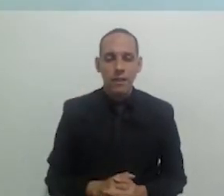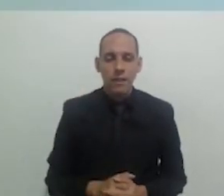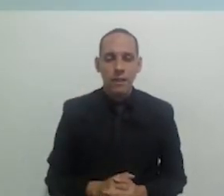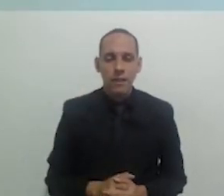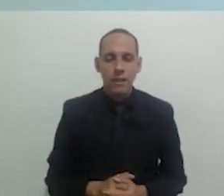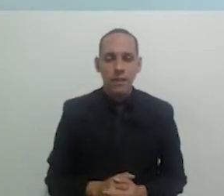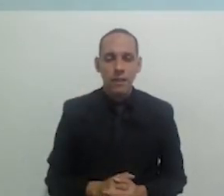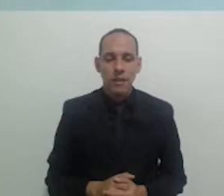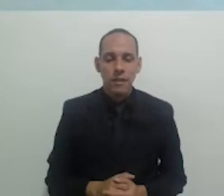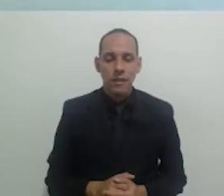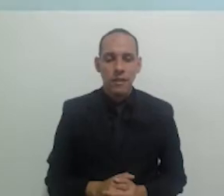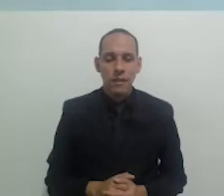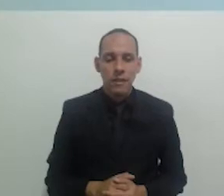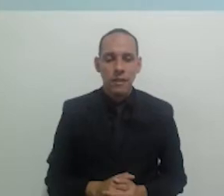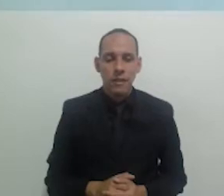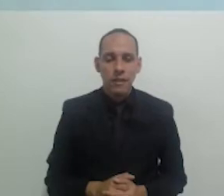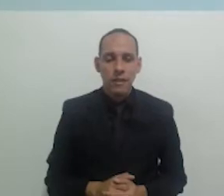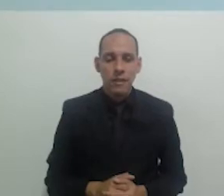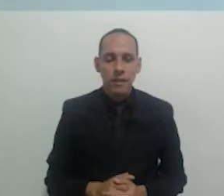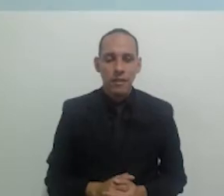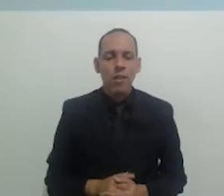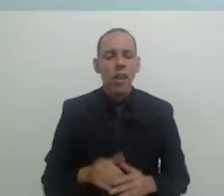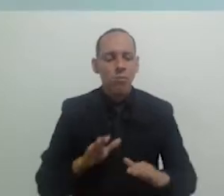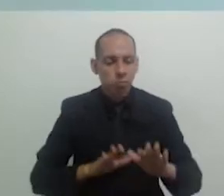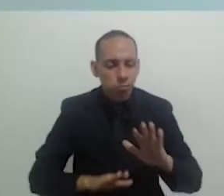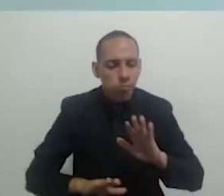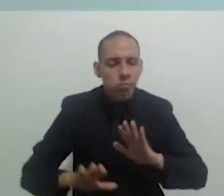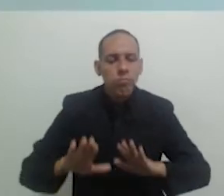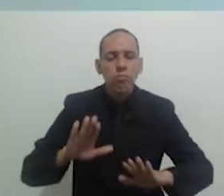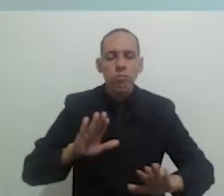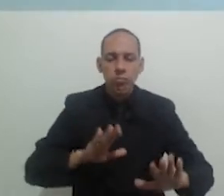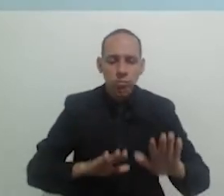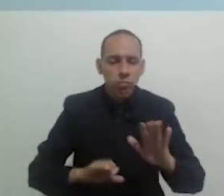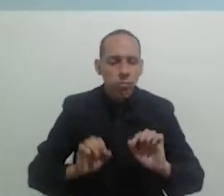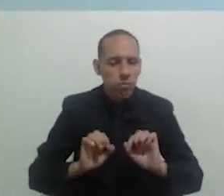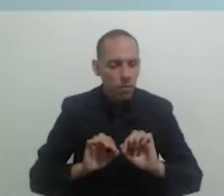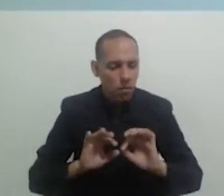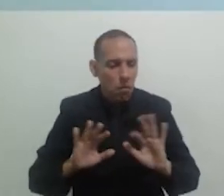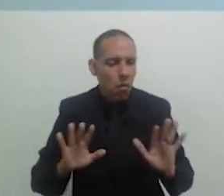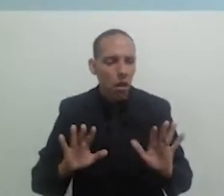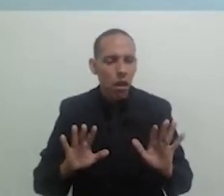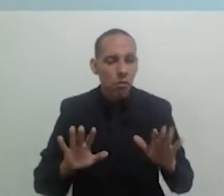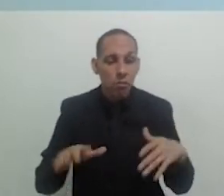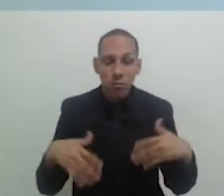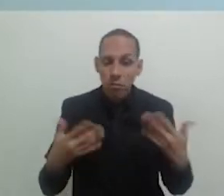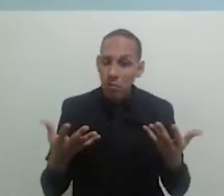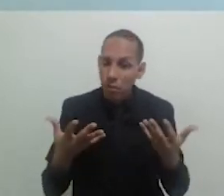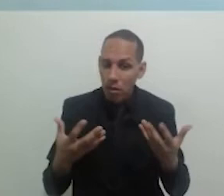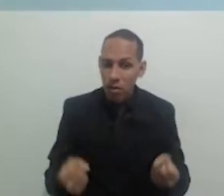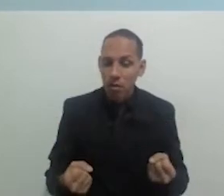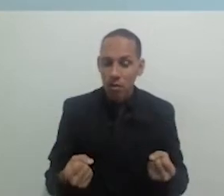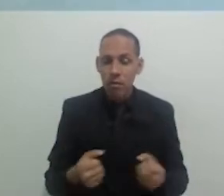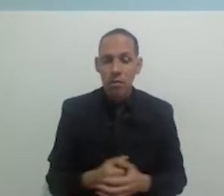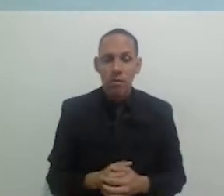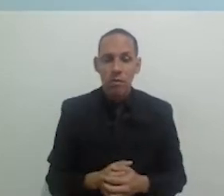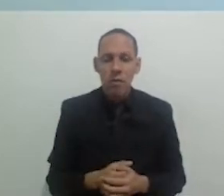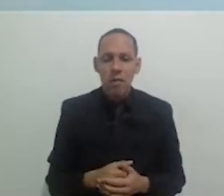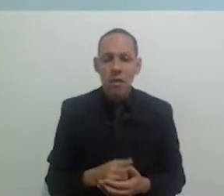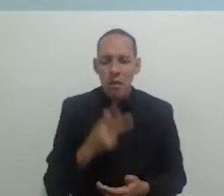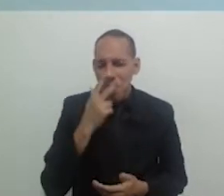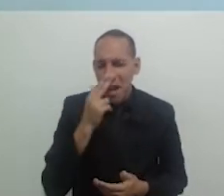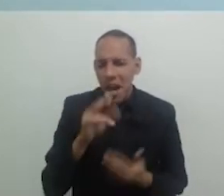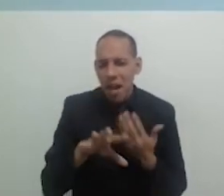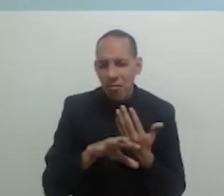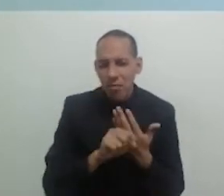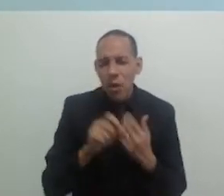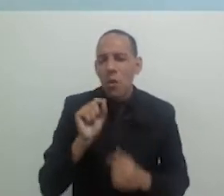extremamente cautelosa a Corte ao adotá-la, no caso concreto, me parece que fugiu aí da razoabilidade